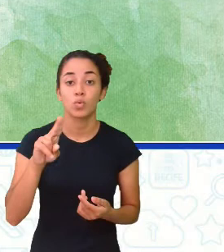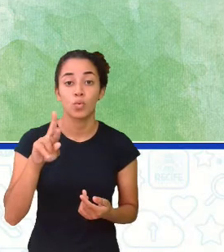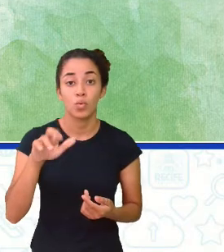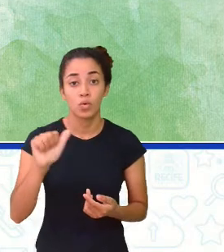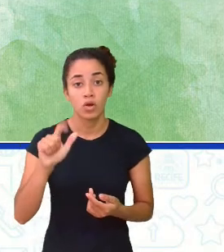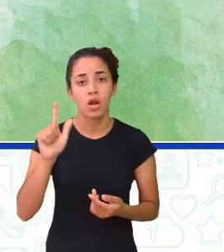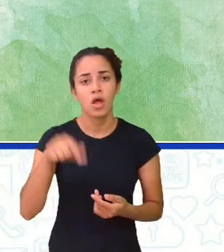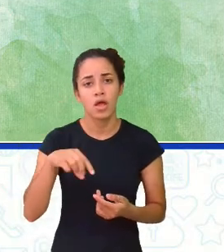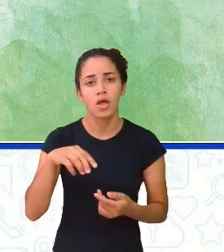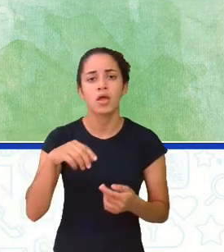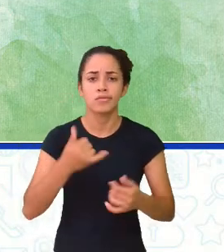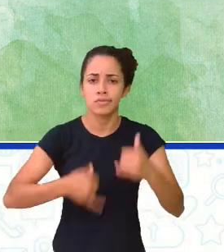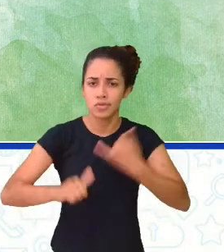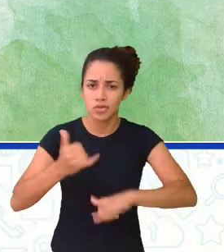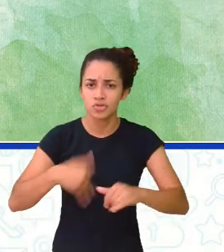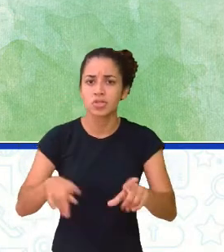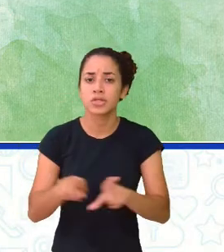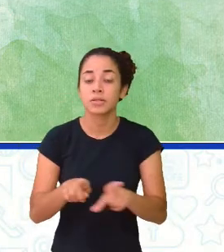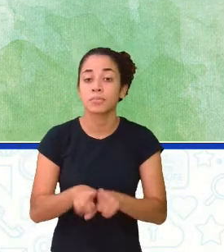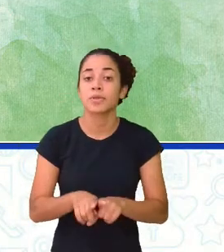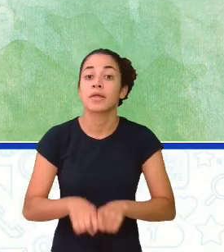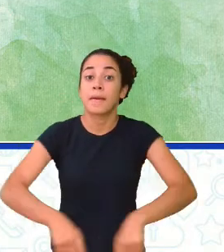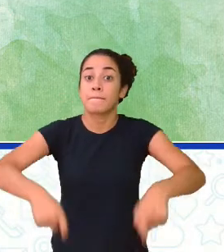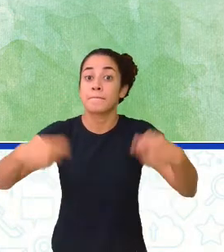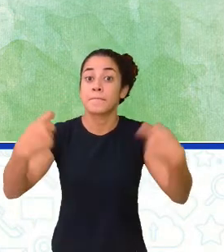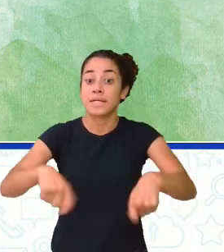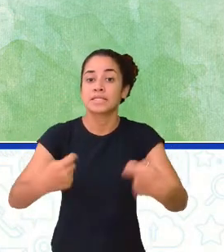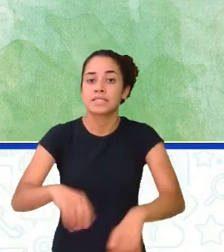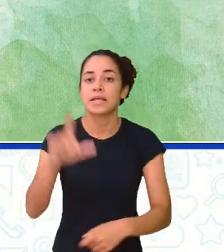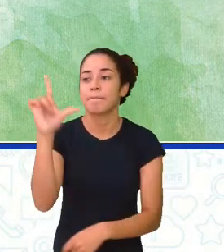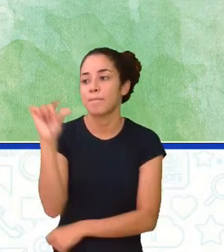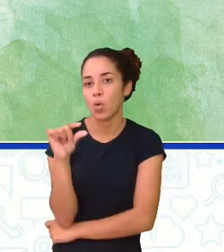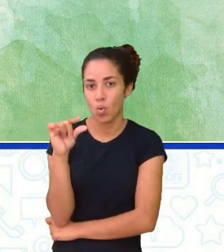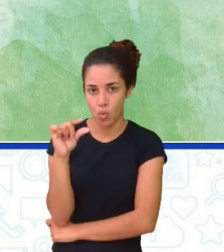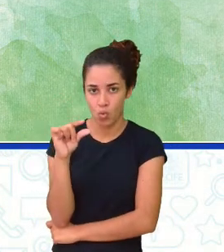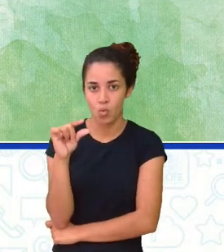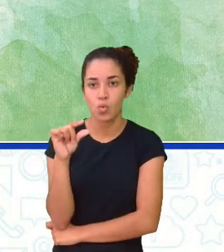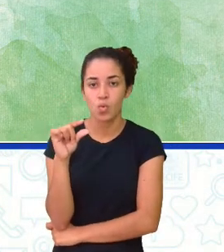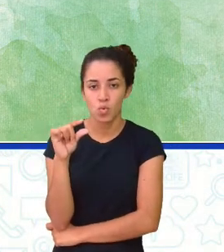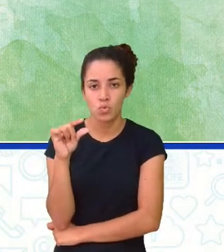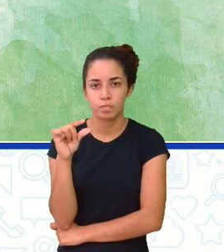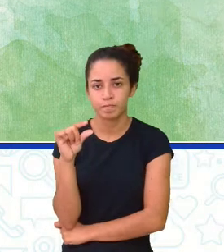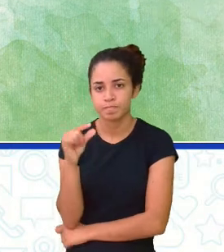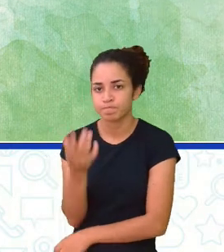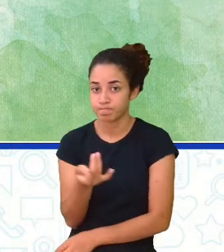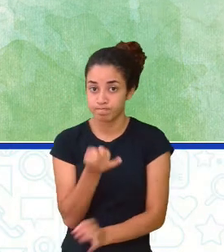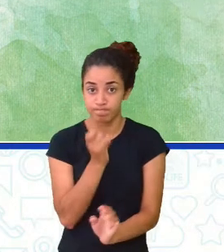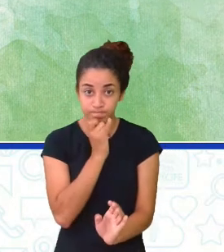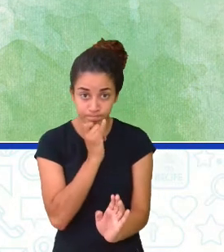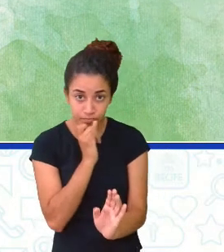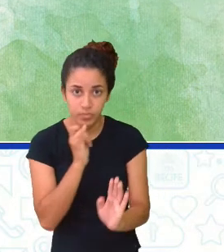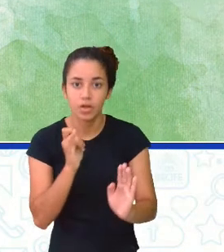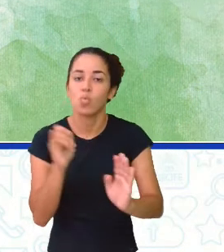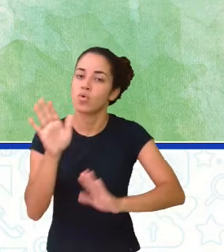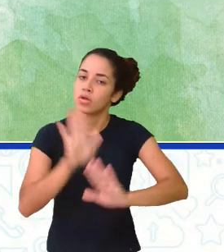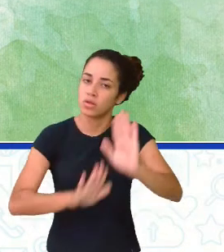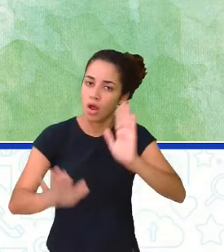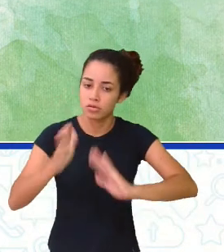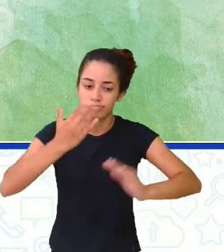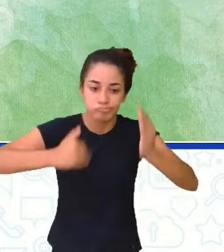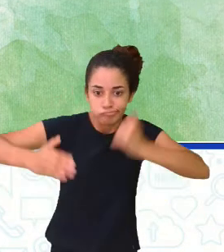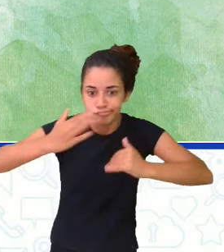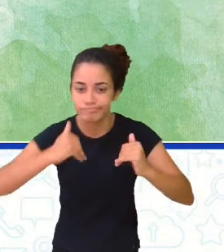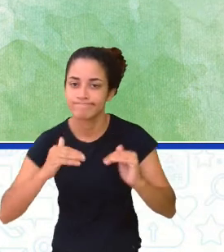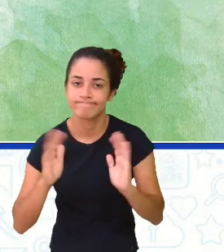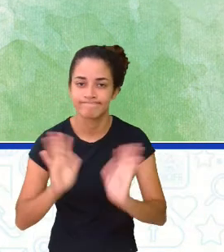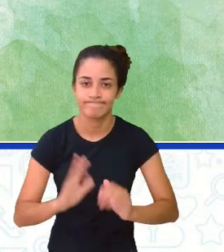são energéticos, mas são necessários em pequenas proporções. Ou seja, vamos ter cuidado na ingestão aí desse